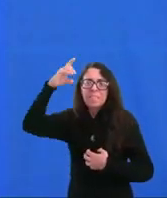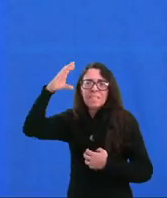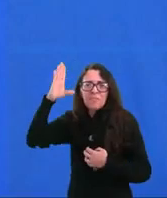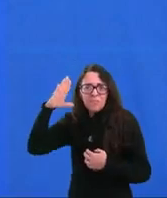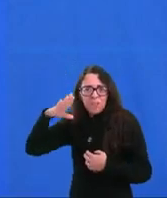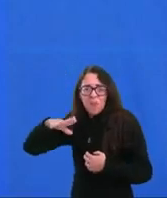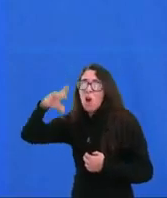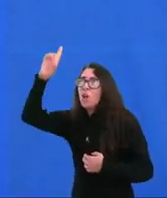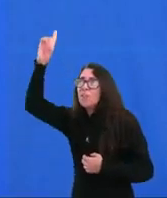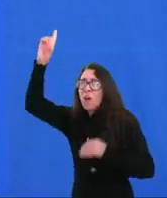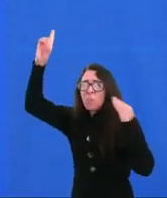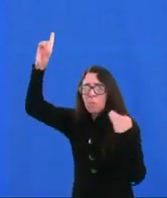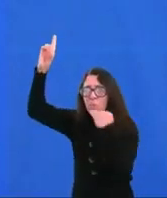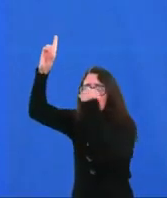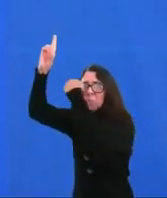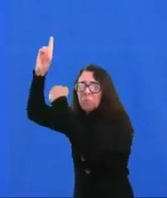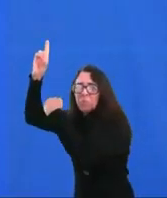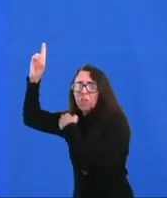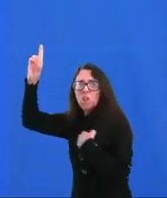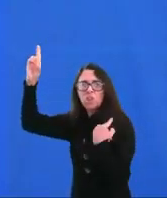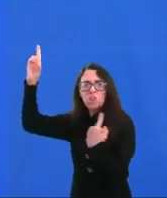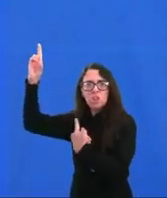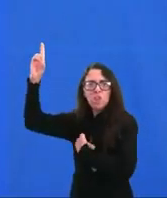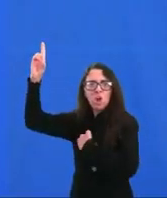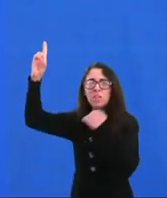nosso trabalho no seu reino.